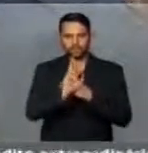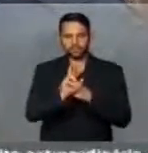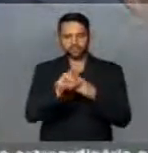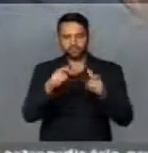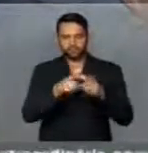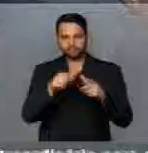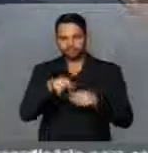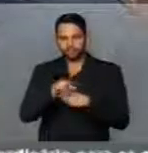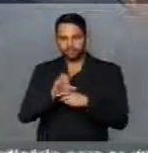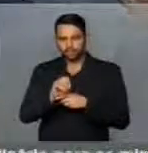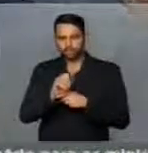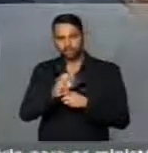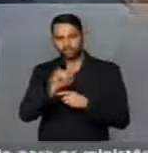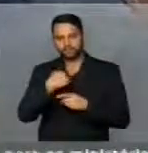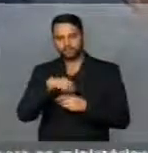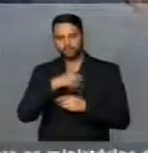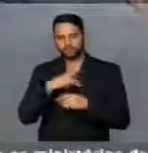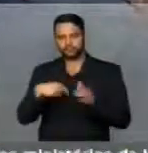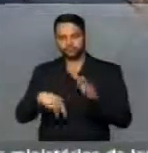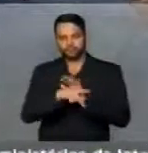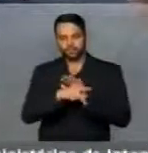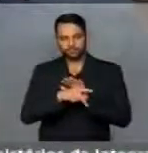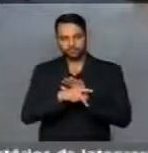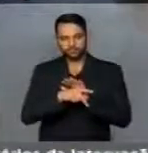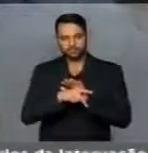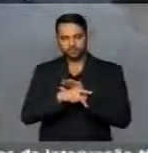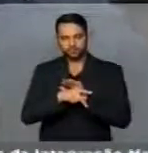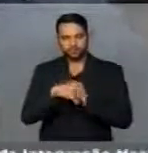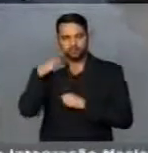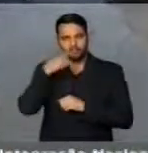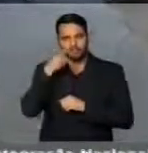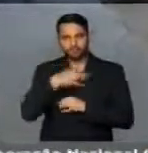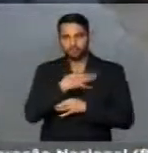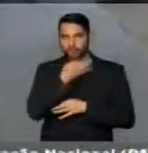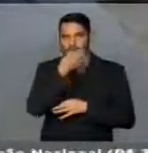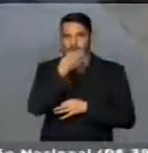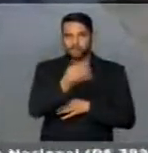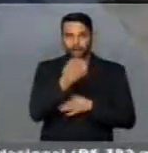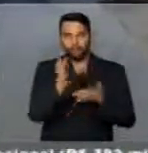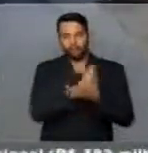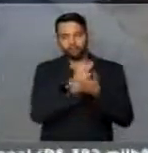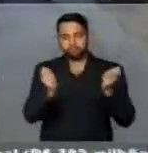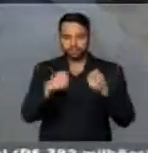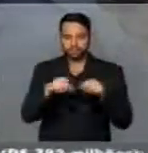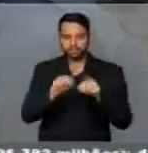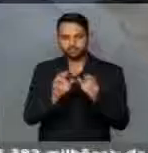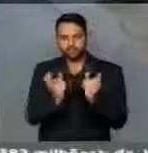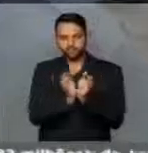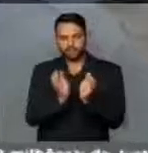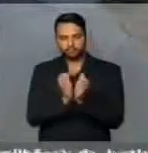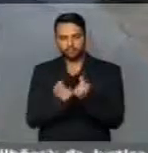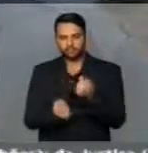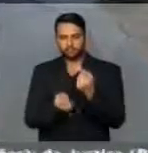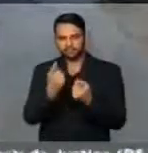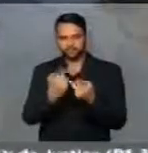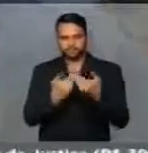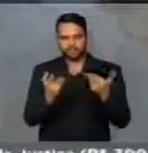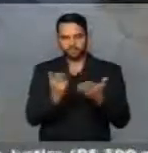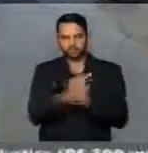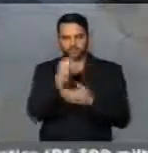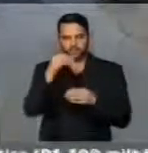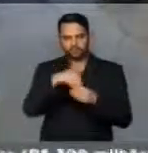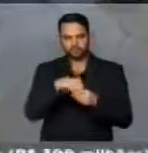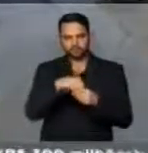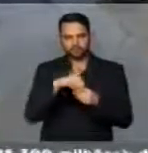da minoria, ou serão os partidos, né, que irão indicar ou poderão também chapas avulsas concorrer